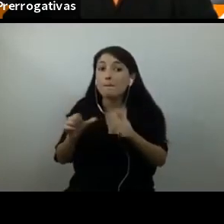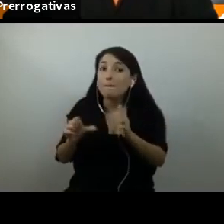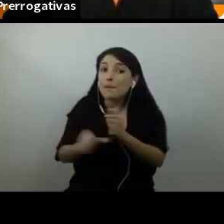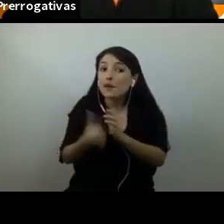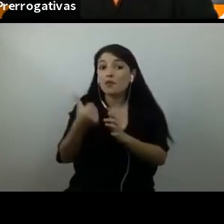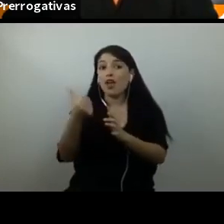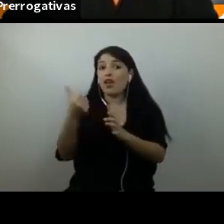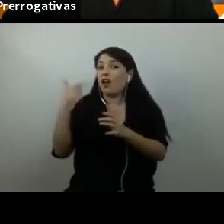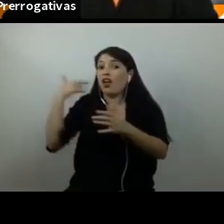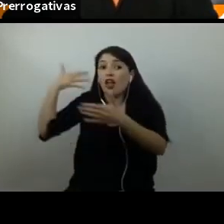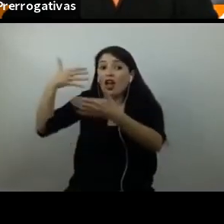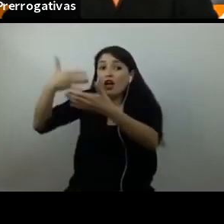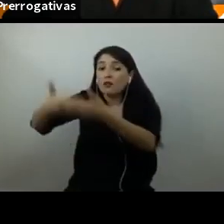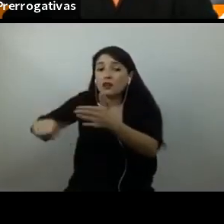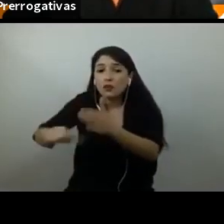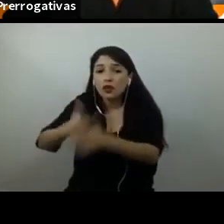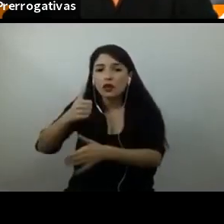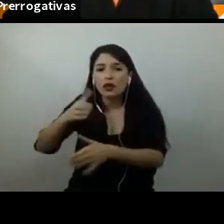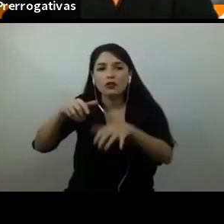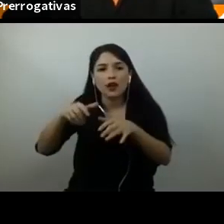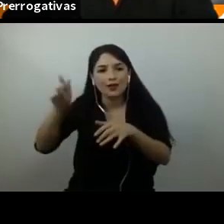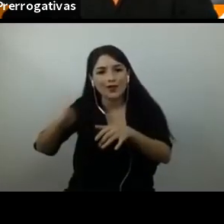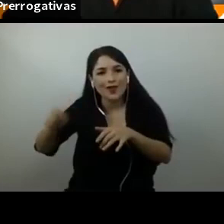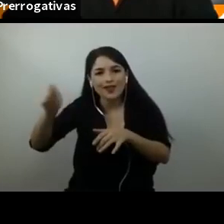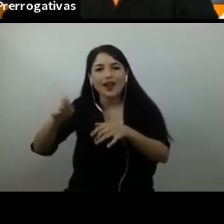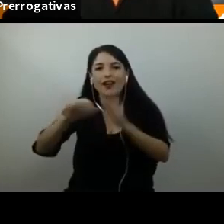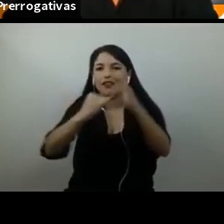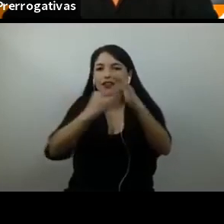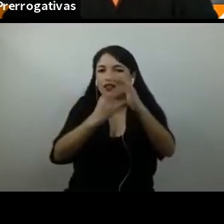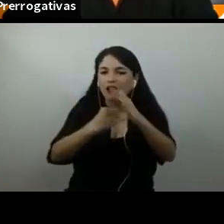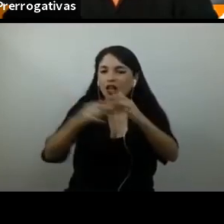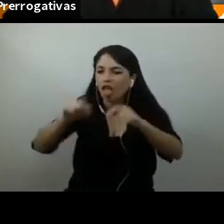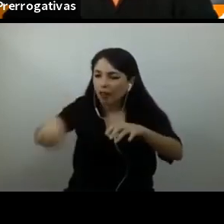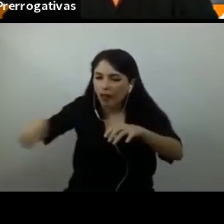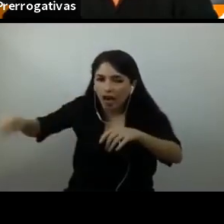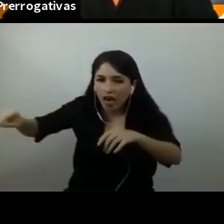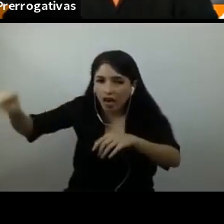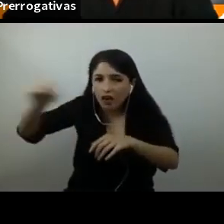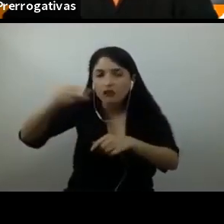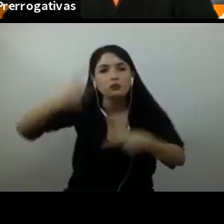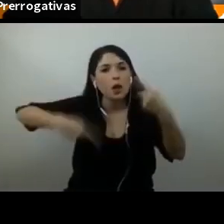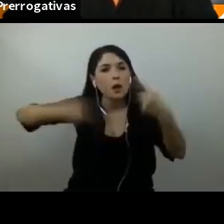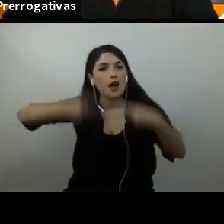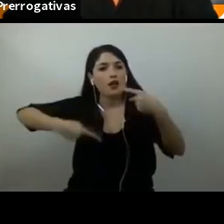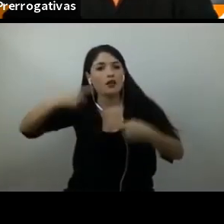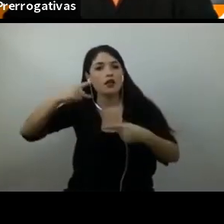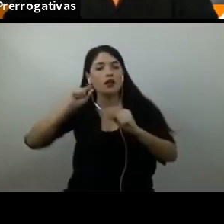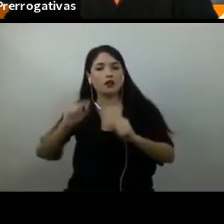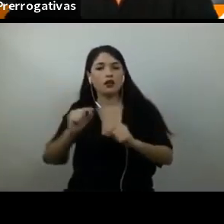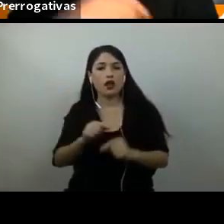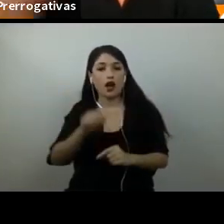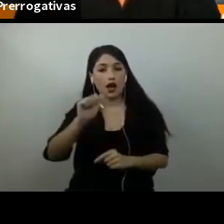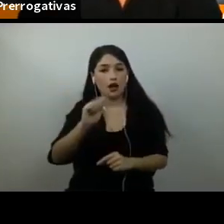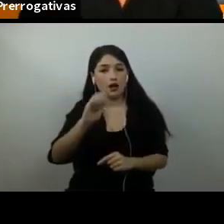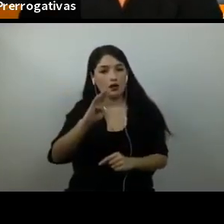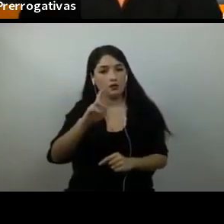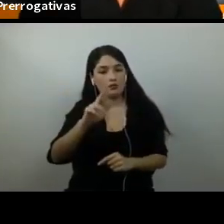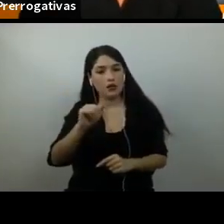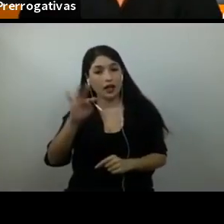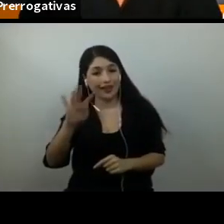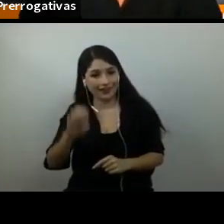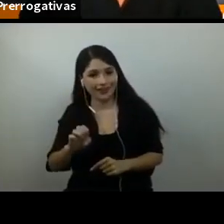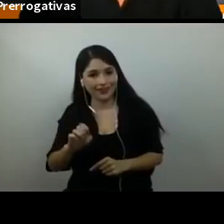entidades resolveu debater numa construção horizontal esse momento pelo qual passa o país, né? A ABRAT, da nossa querida Alessandra Camarano, que